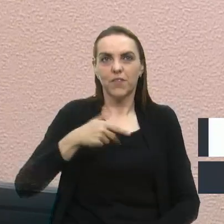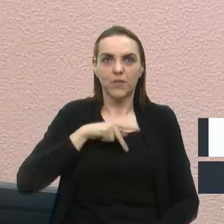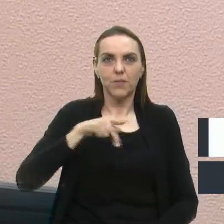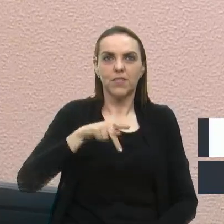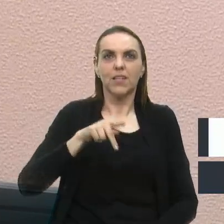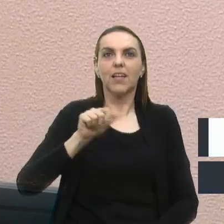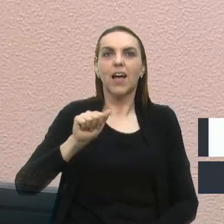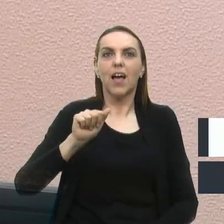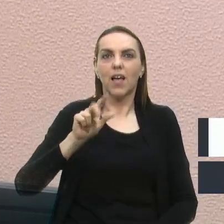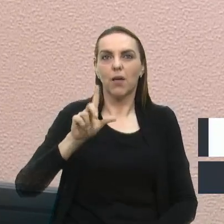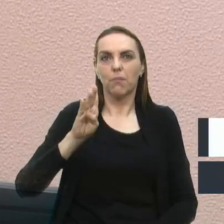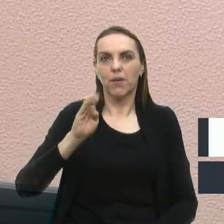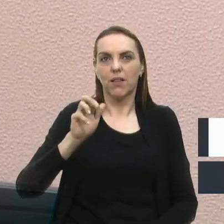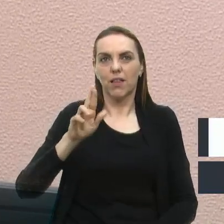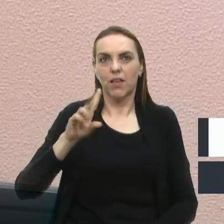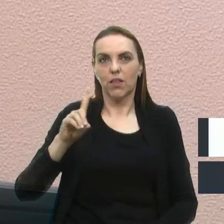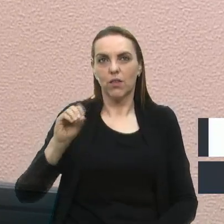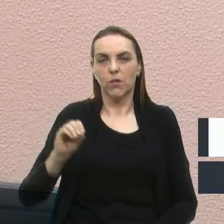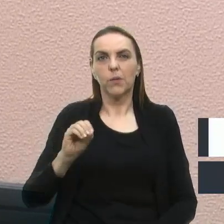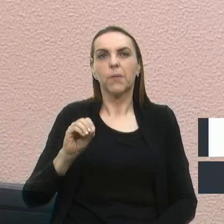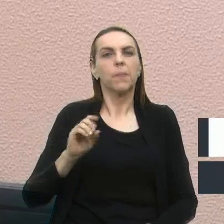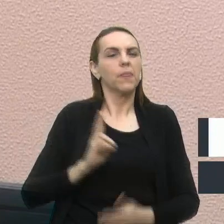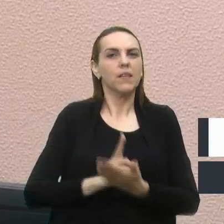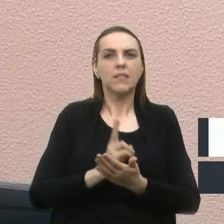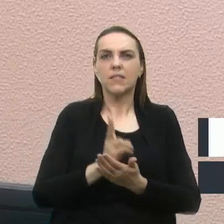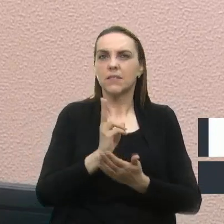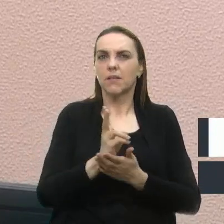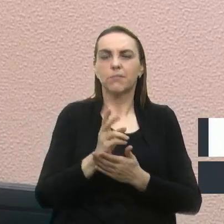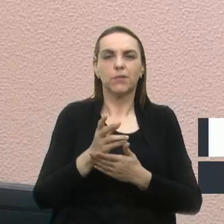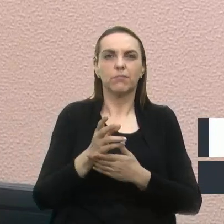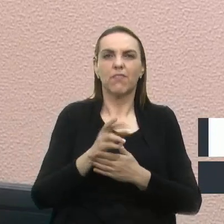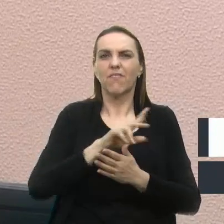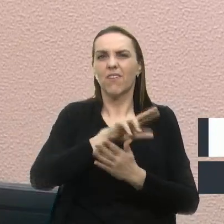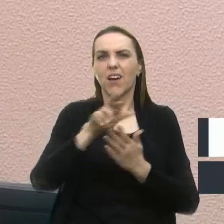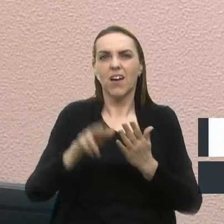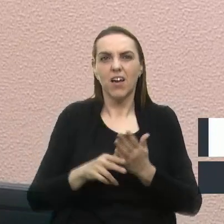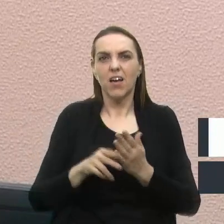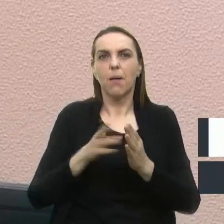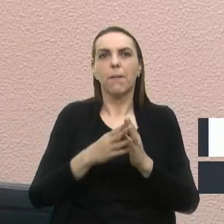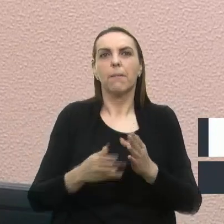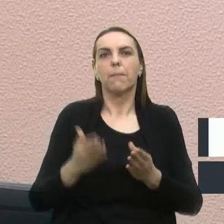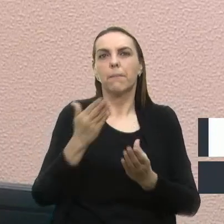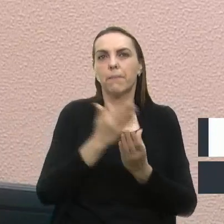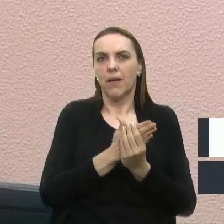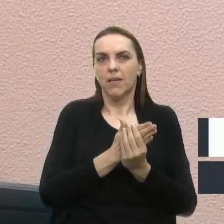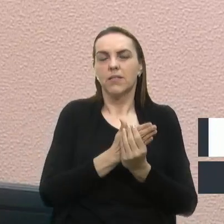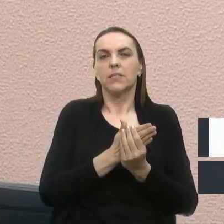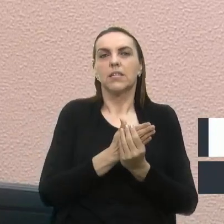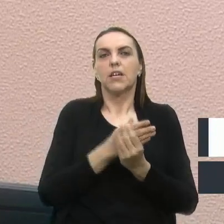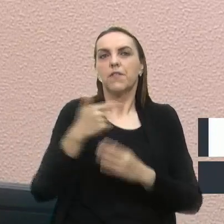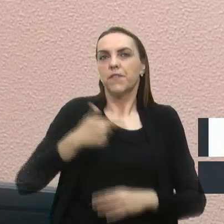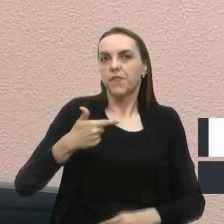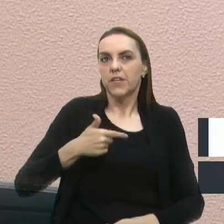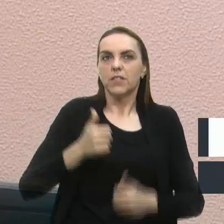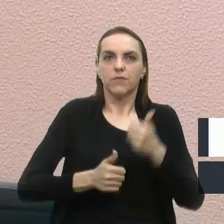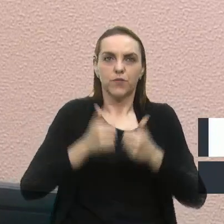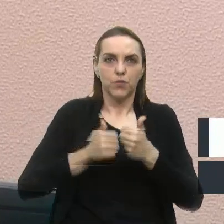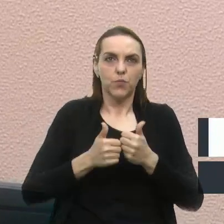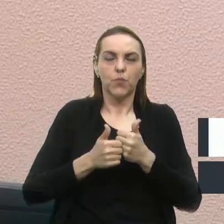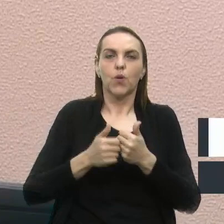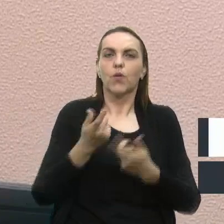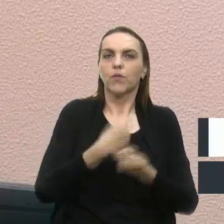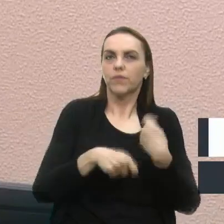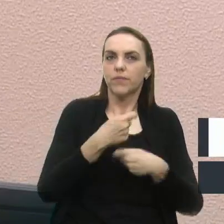A partir de então, ocupou por inúmeras vezes pastas como vice-presidente de futebol, financeiro e marketing, estando